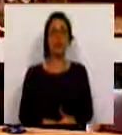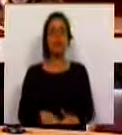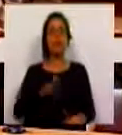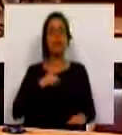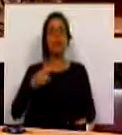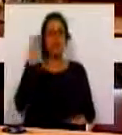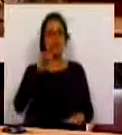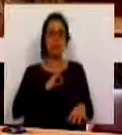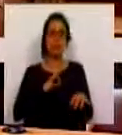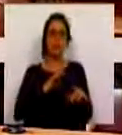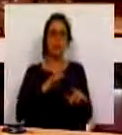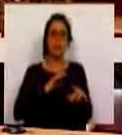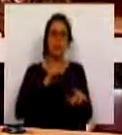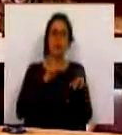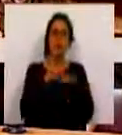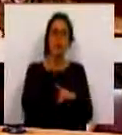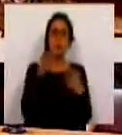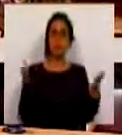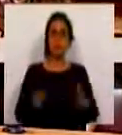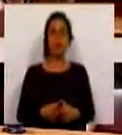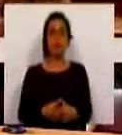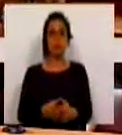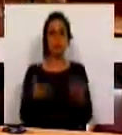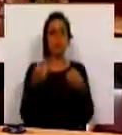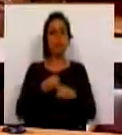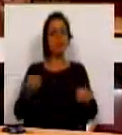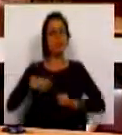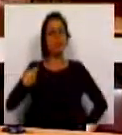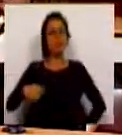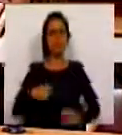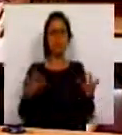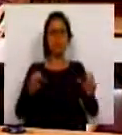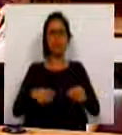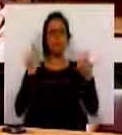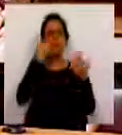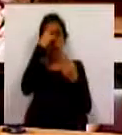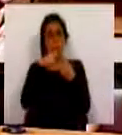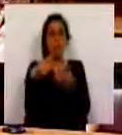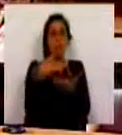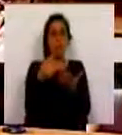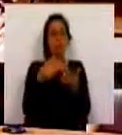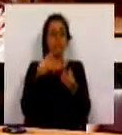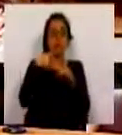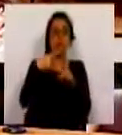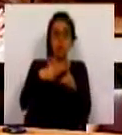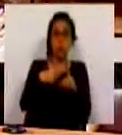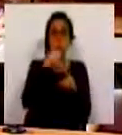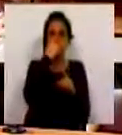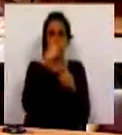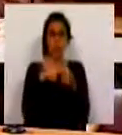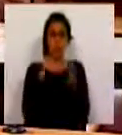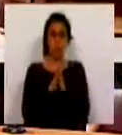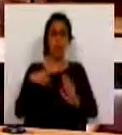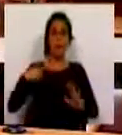Senhor Presidente e senhoras e senhores deputados, nenhuma presidência parte sem a ambição de sucesso e todas